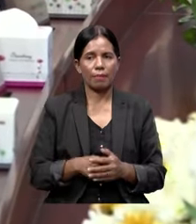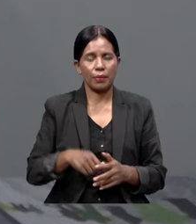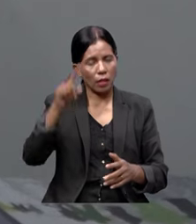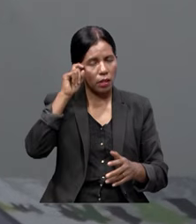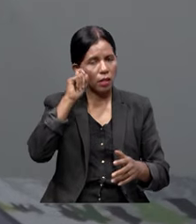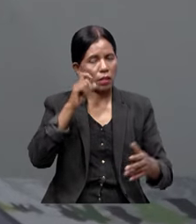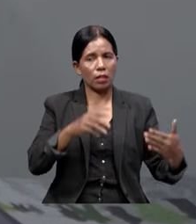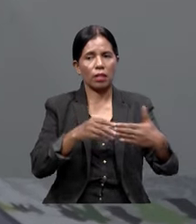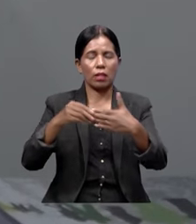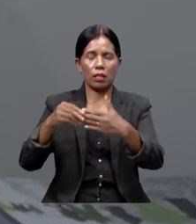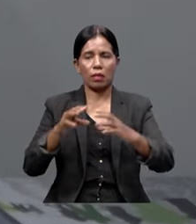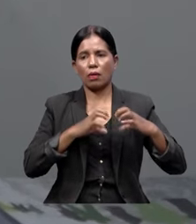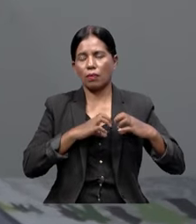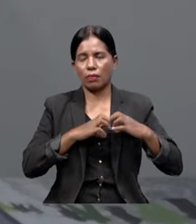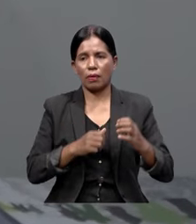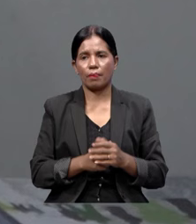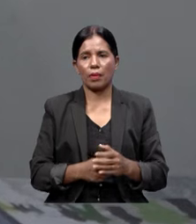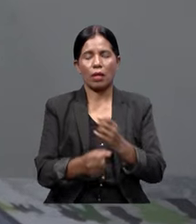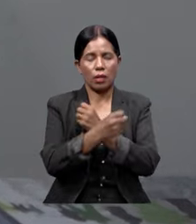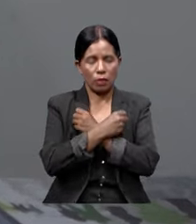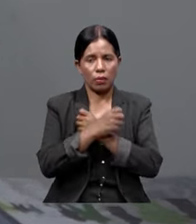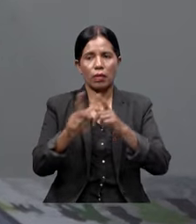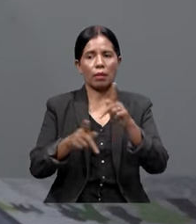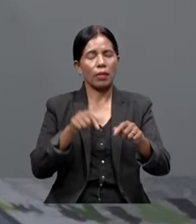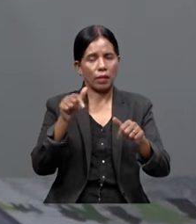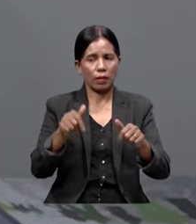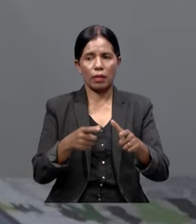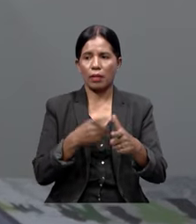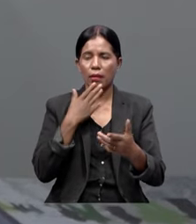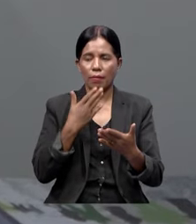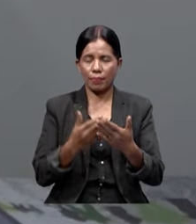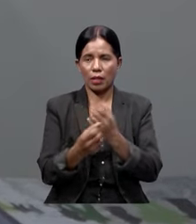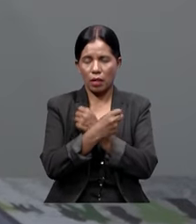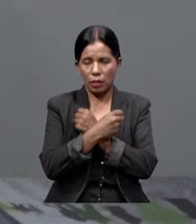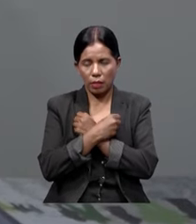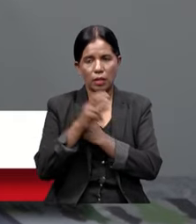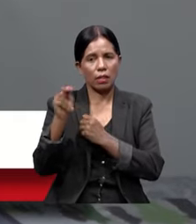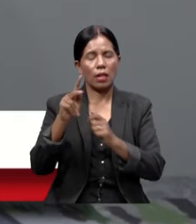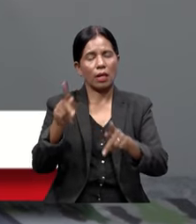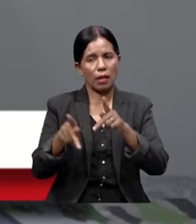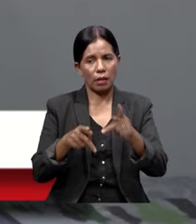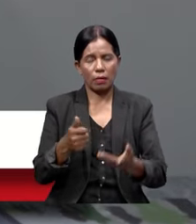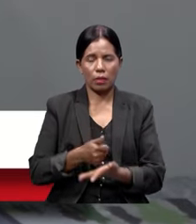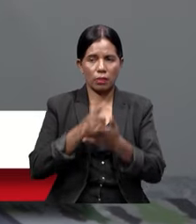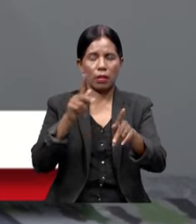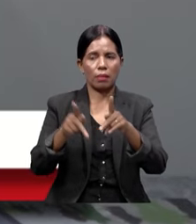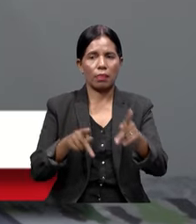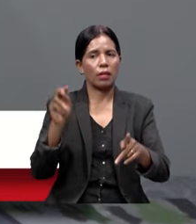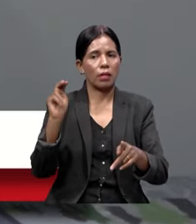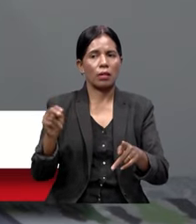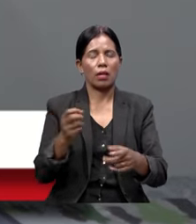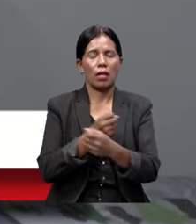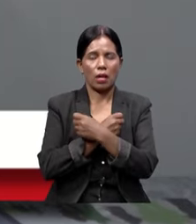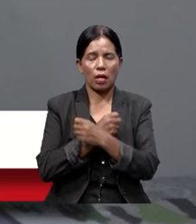arranca de novo fuan, ele há domi liu povo e dané. Dia liu ni há domi ni é povo, Nia salva nia povo, duke nia salva nia